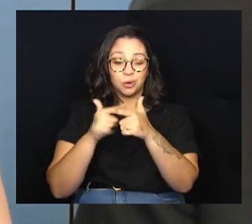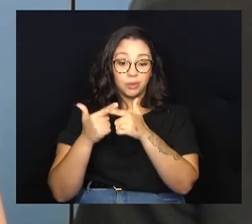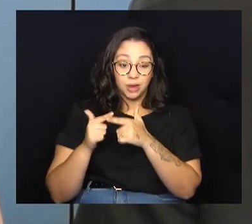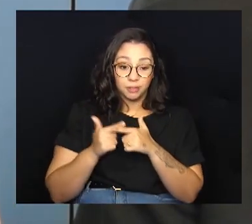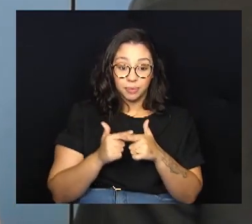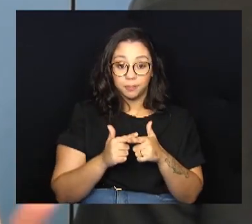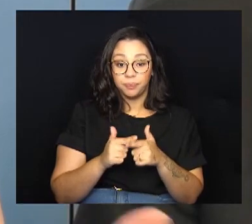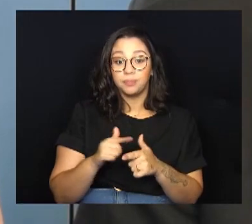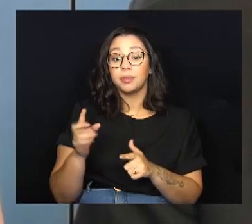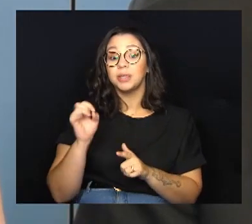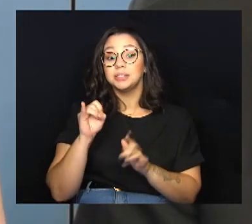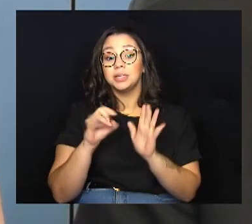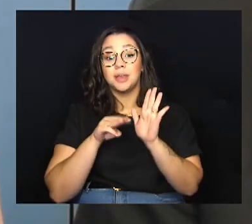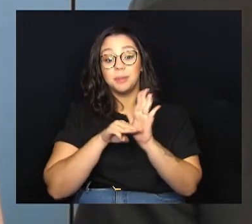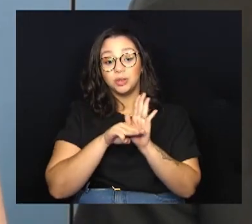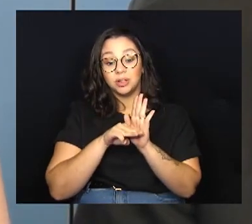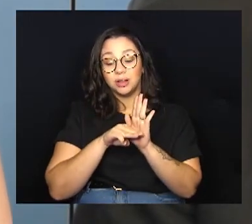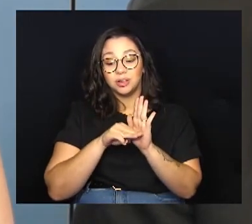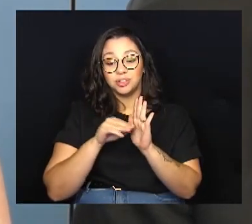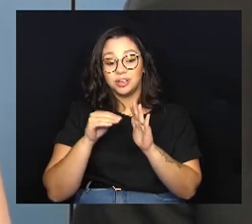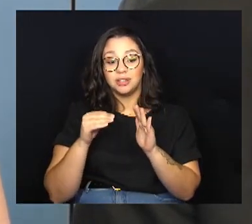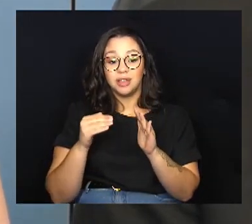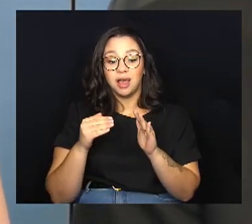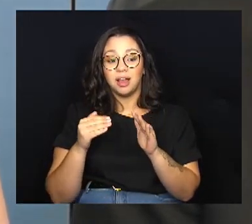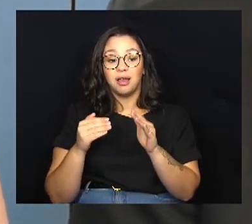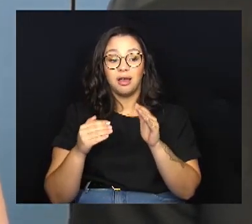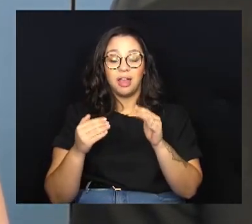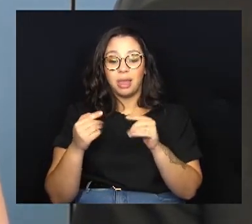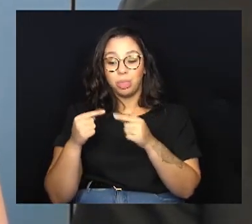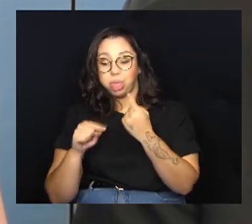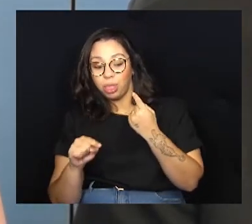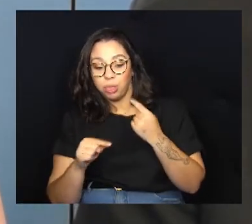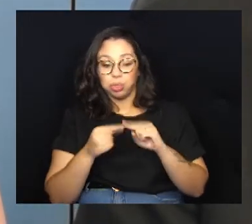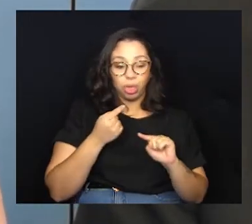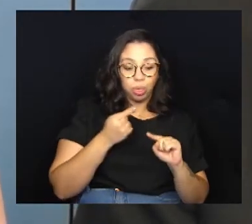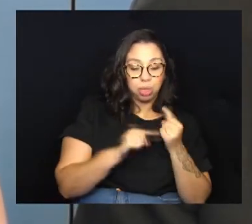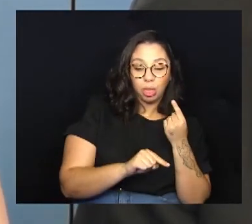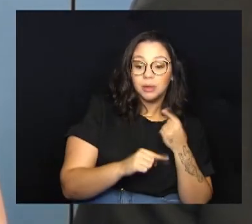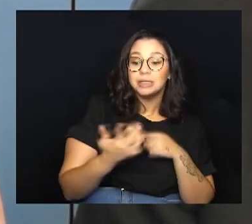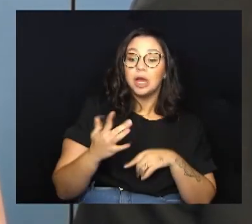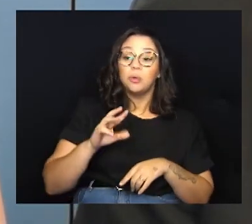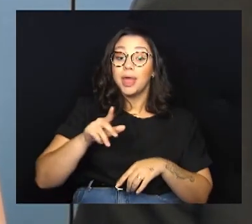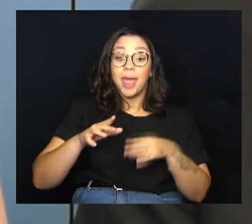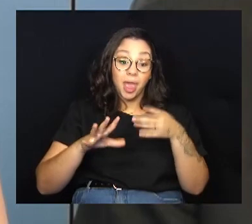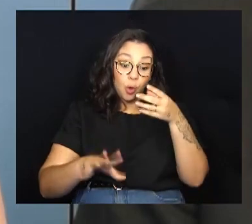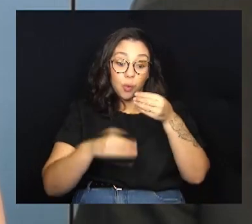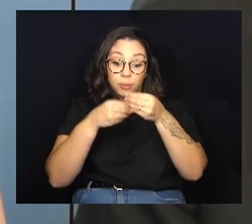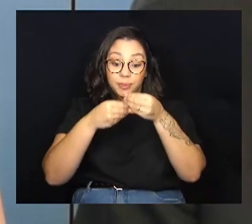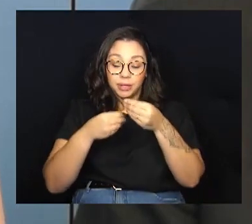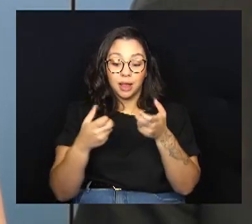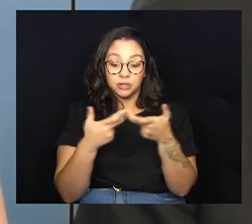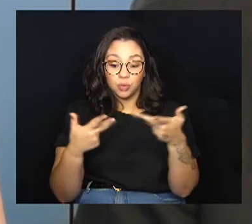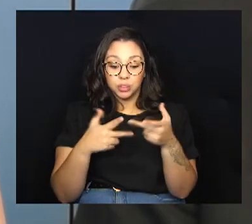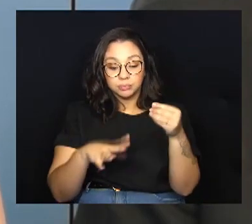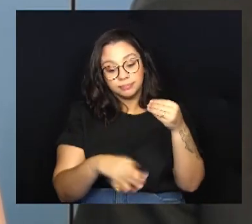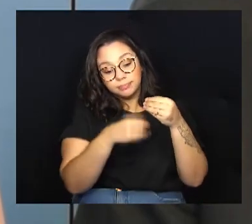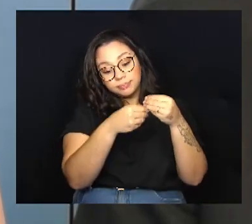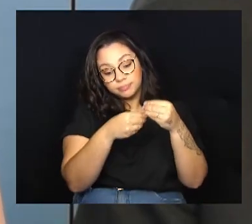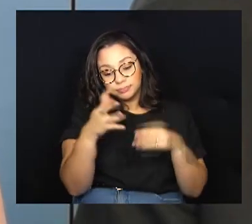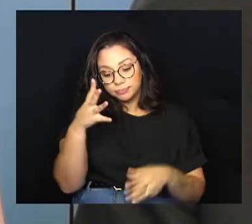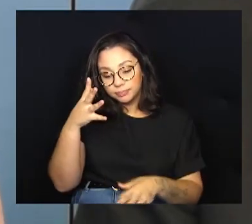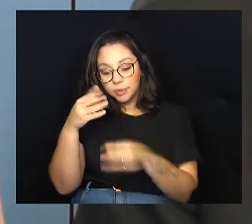ela tem que ser contínua. Ela passa pela família, a família não pode jamais deixar o seu filho à